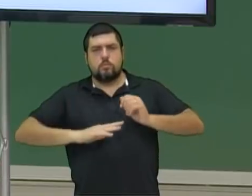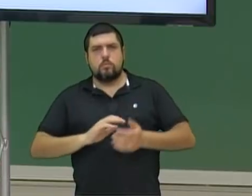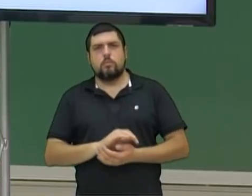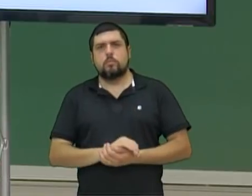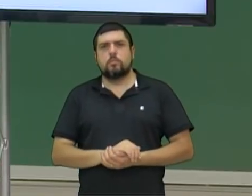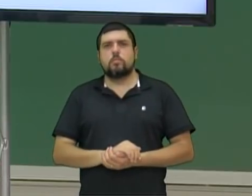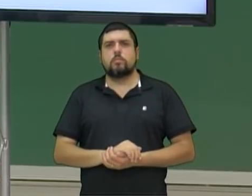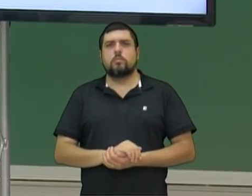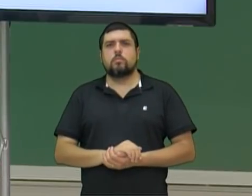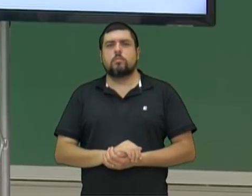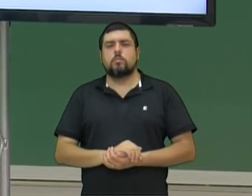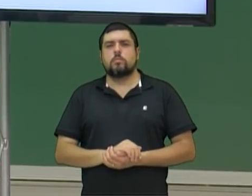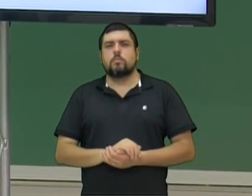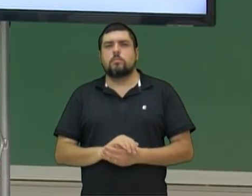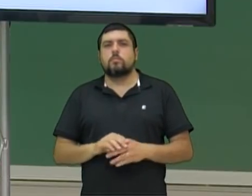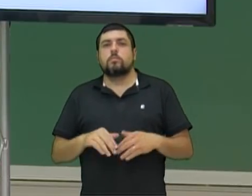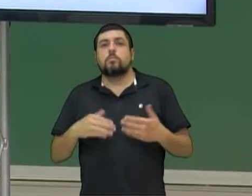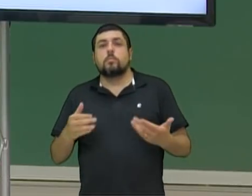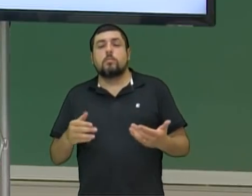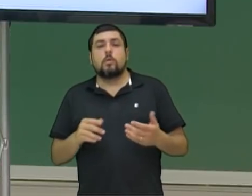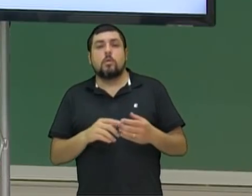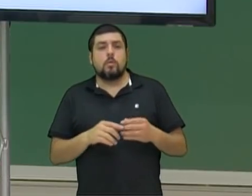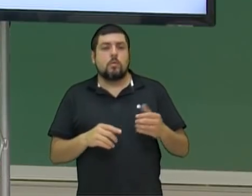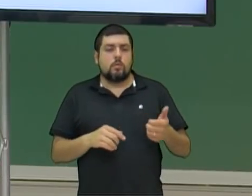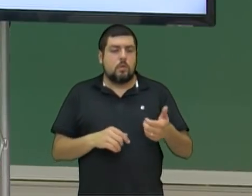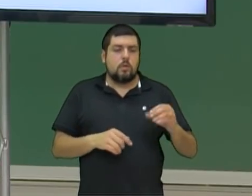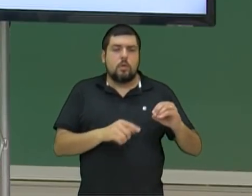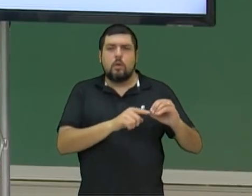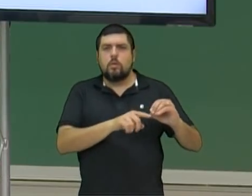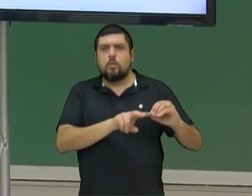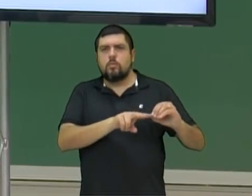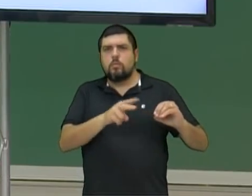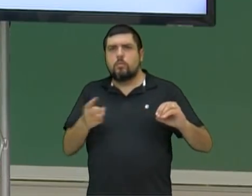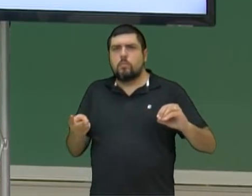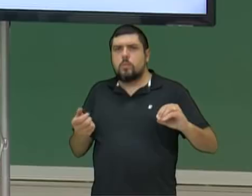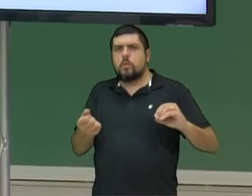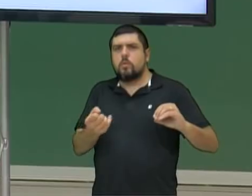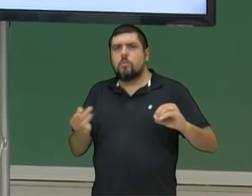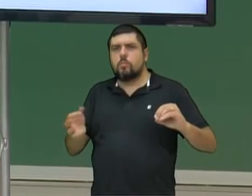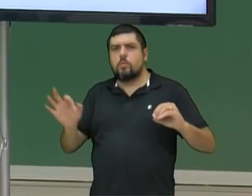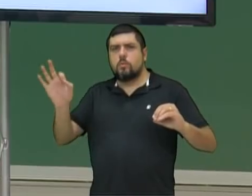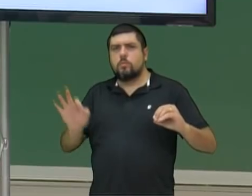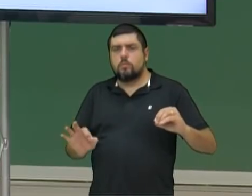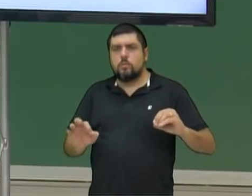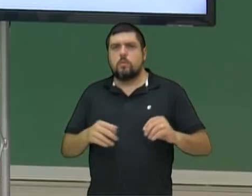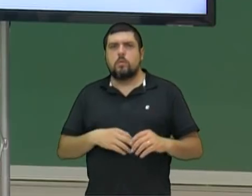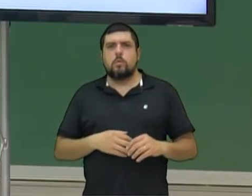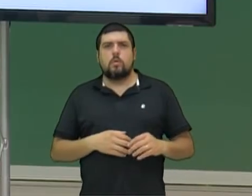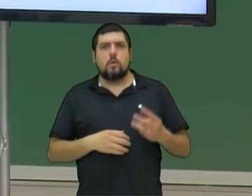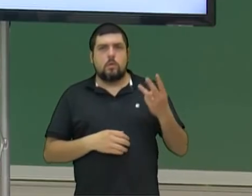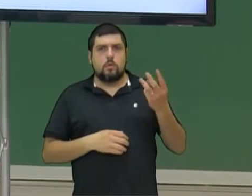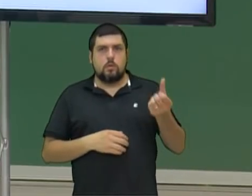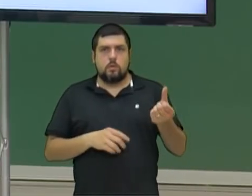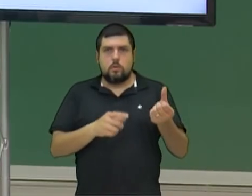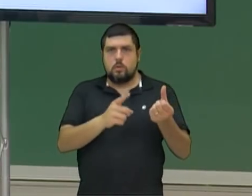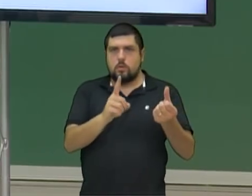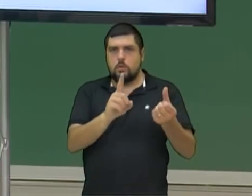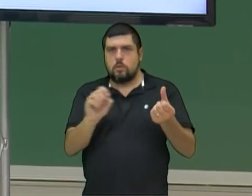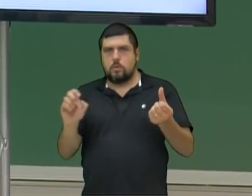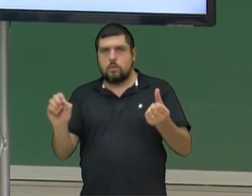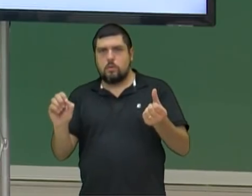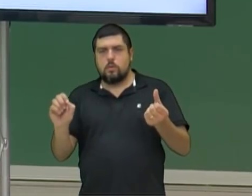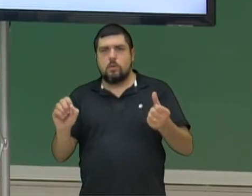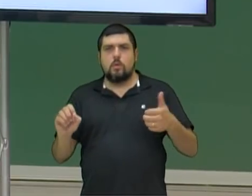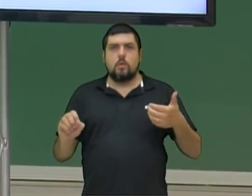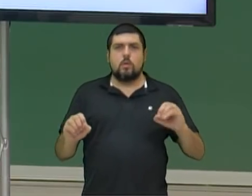Né? Representa o quê? Quanto em porcentagem? Então, 36, 100%. 10 é o que eu quero descobrir, eu coloquei o